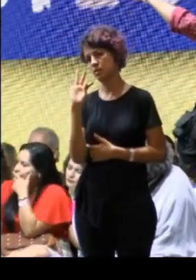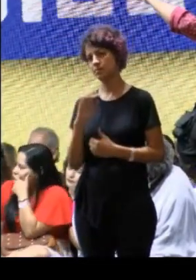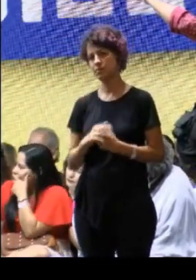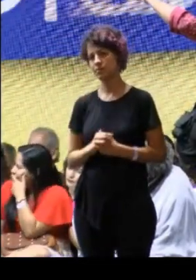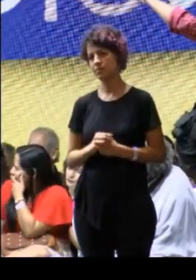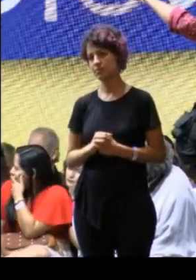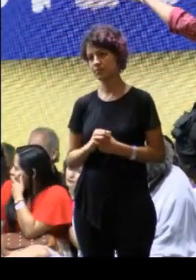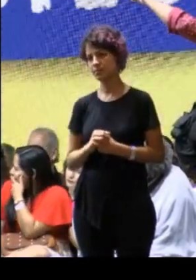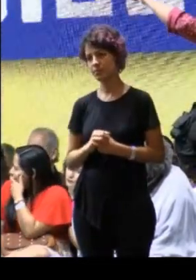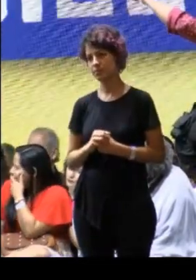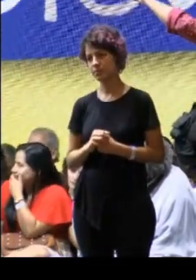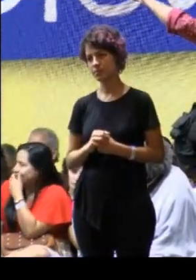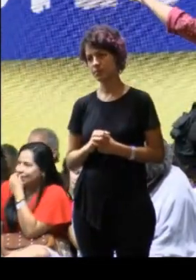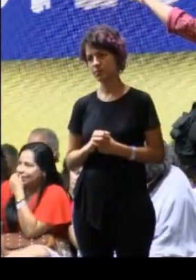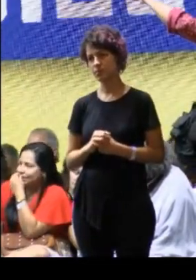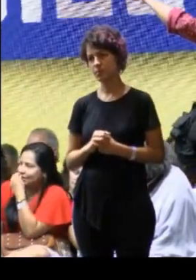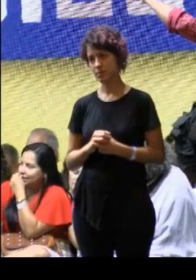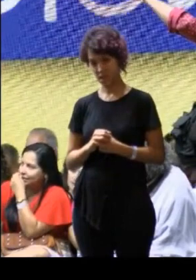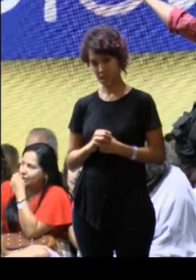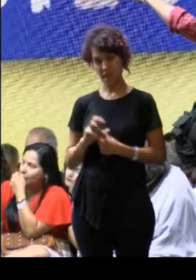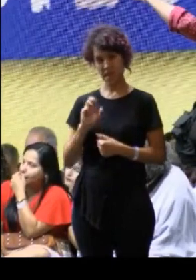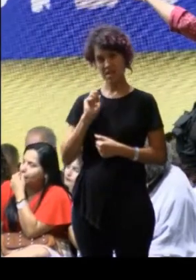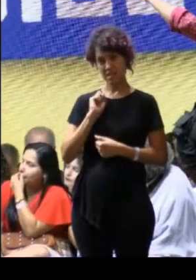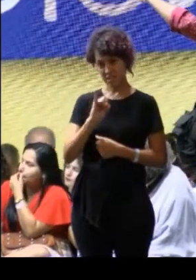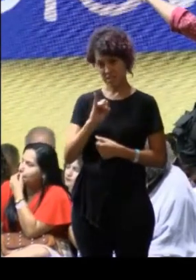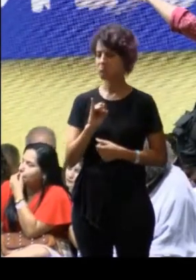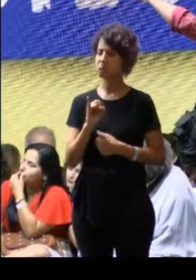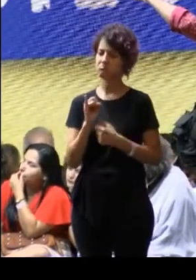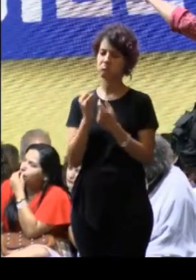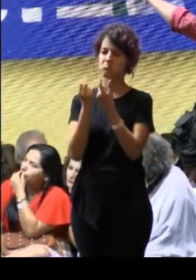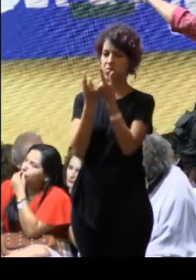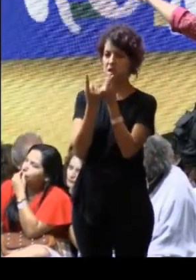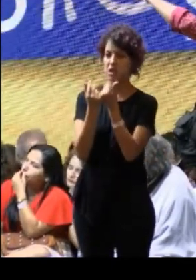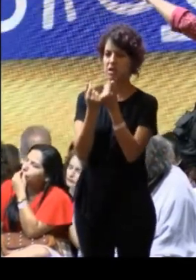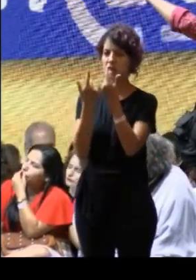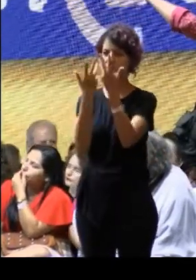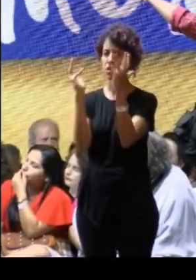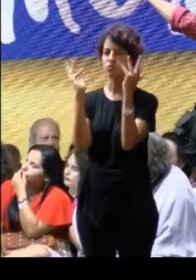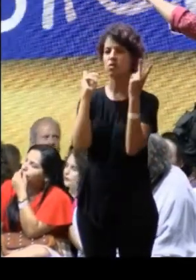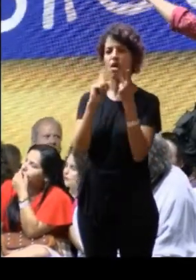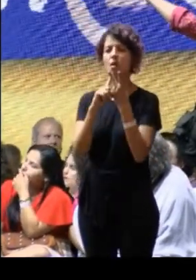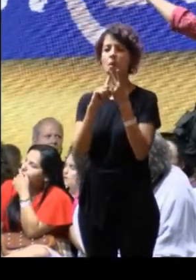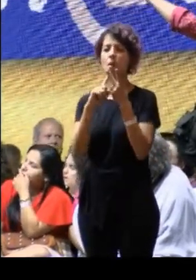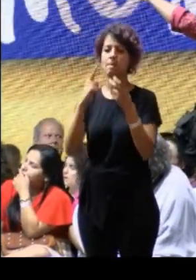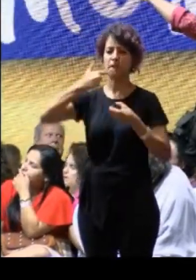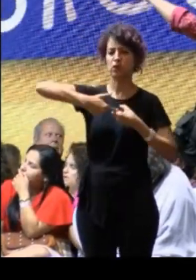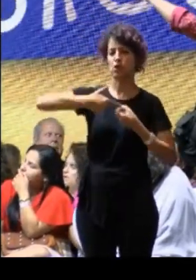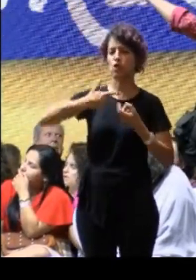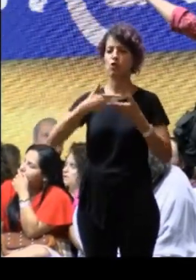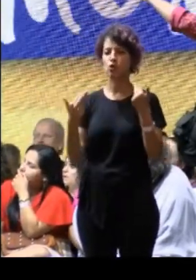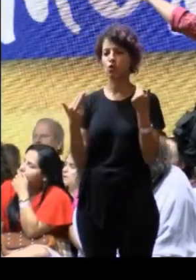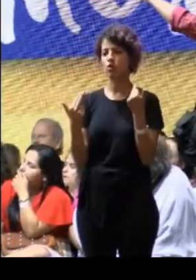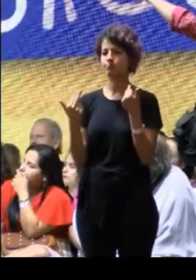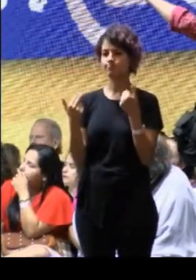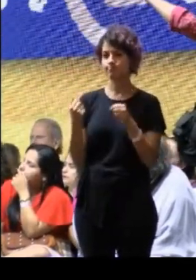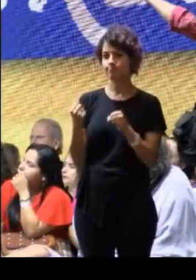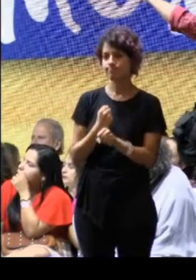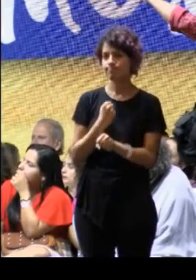para entregar ao estrangeiro as riquezas naturais, o petróleo, as águas, as empresas que o povo brasileiro